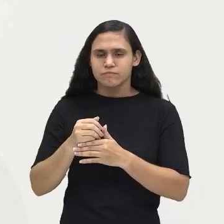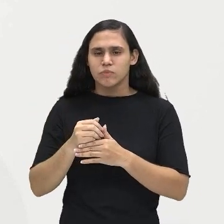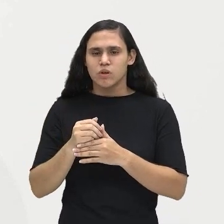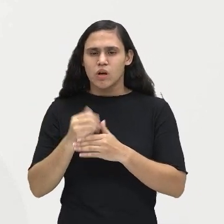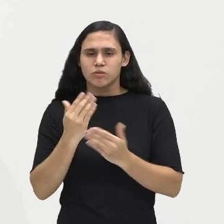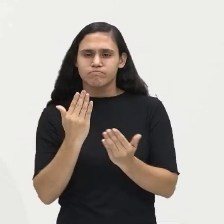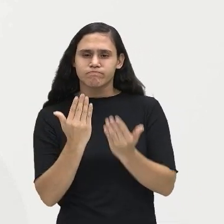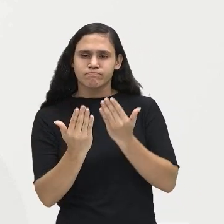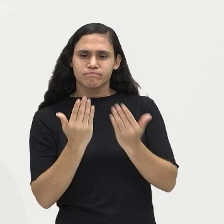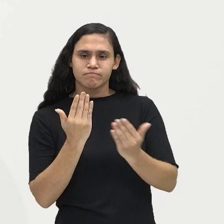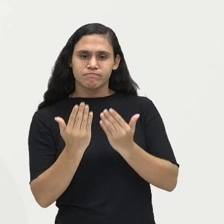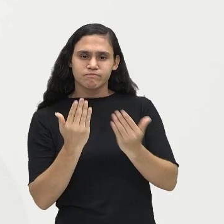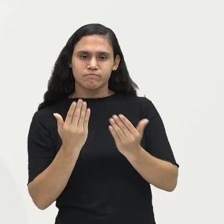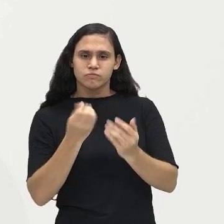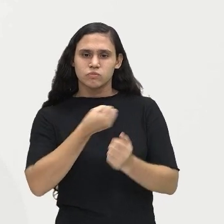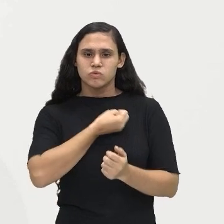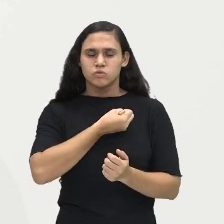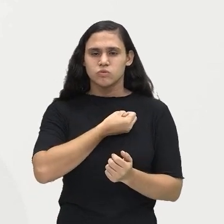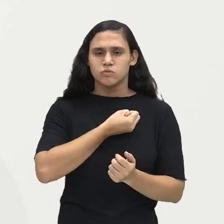dos números inteiros.